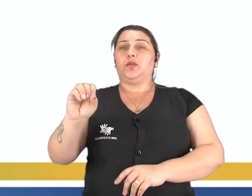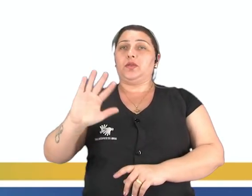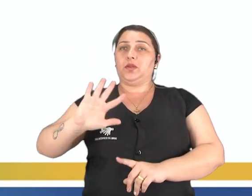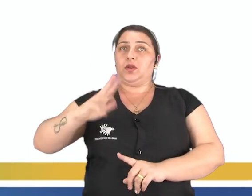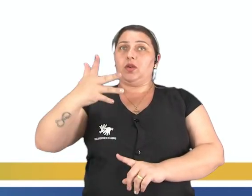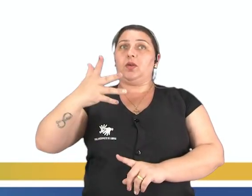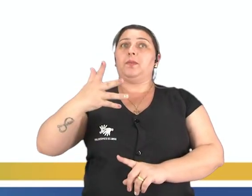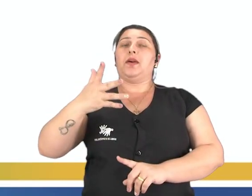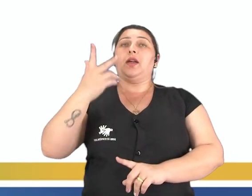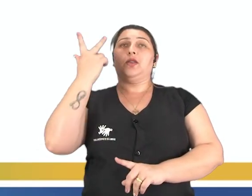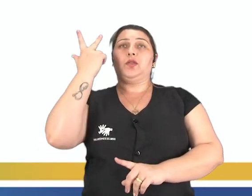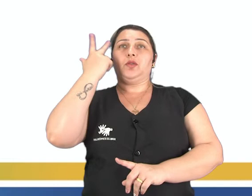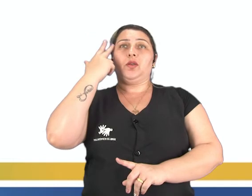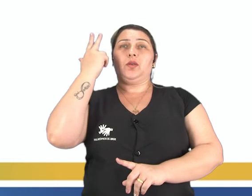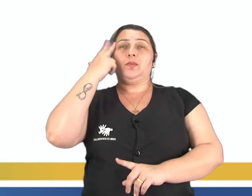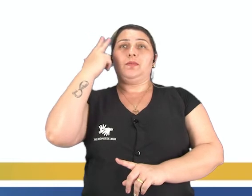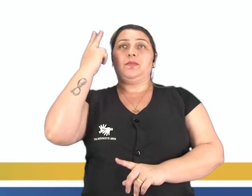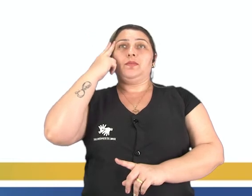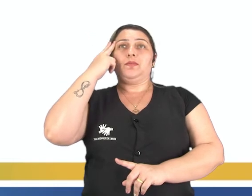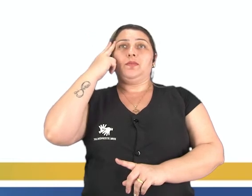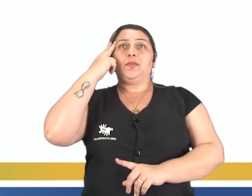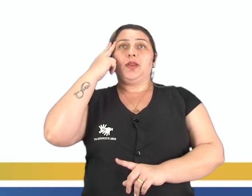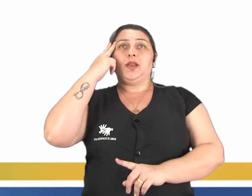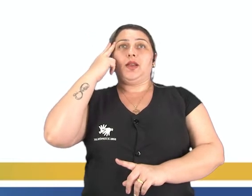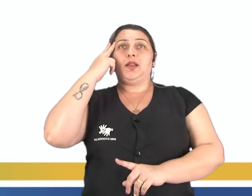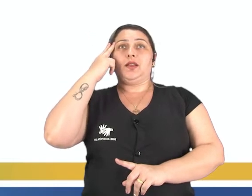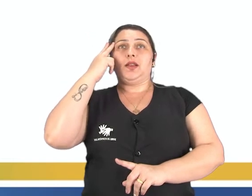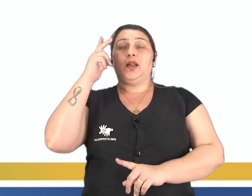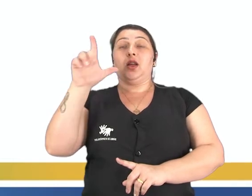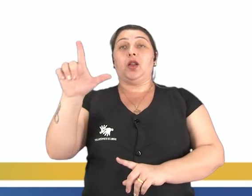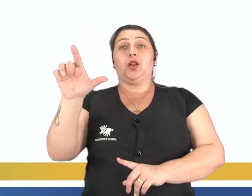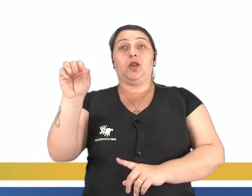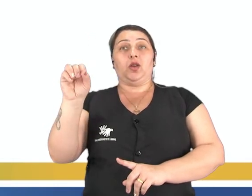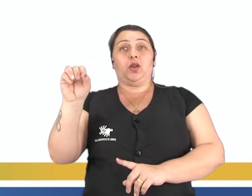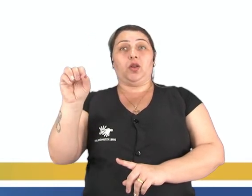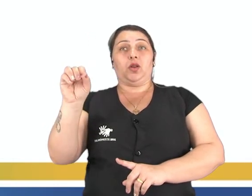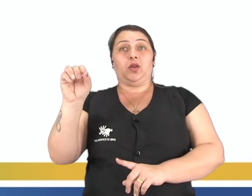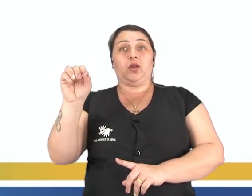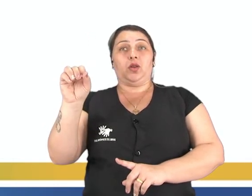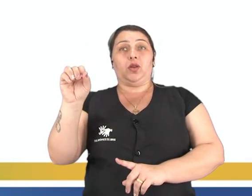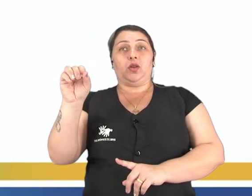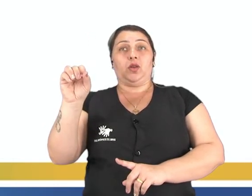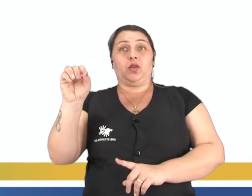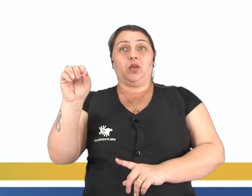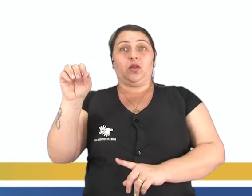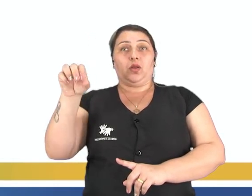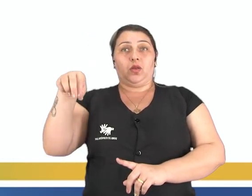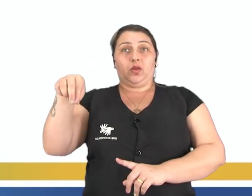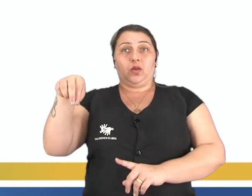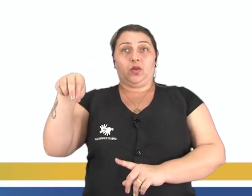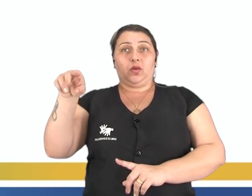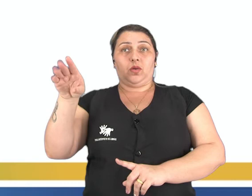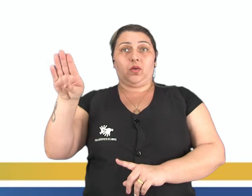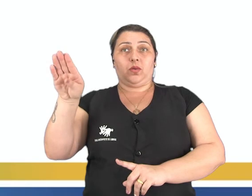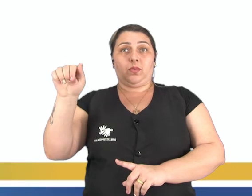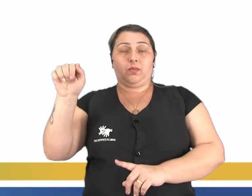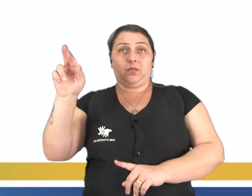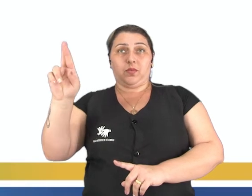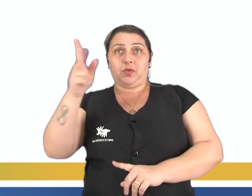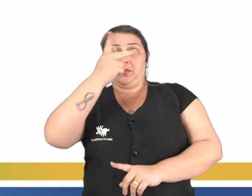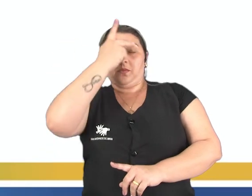da curvatura normal já da região lombar da coluna, né? Quando a gente vê aí essa pessoa que ela